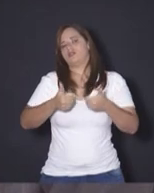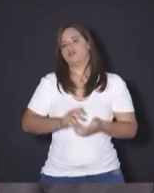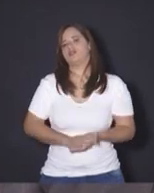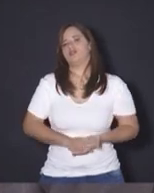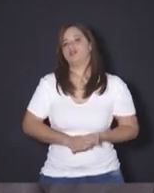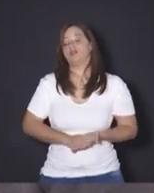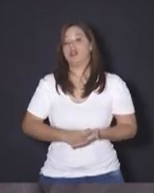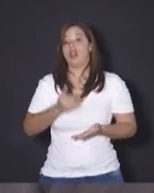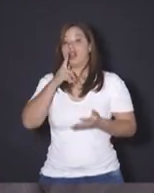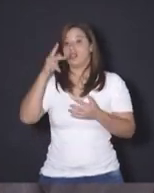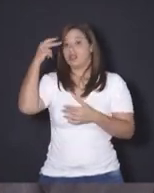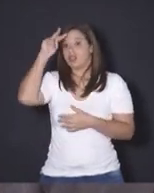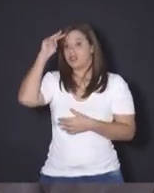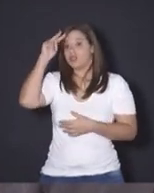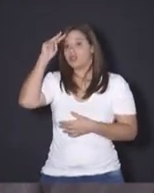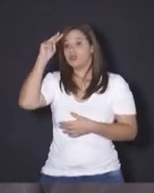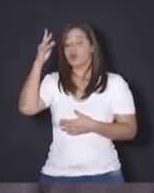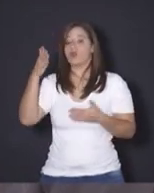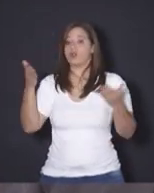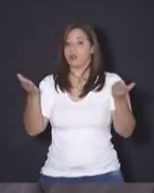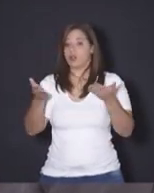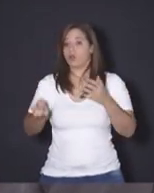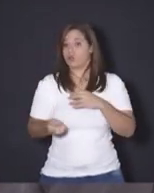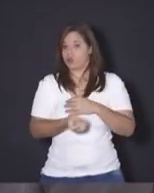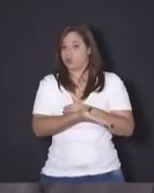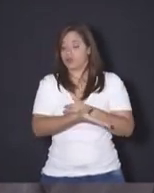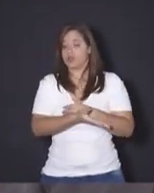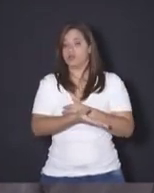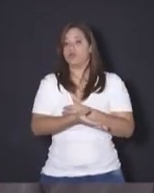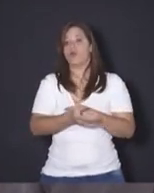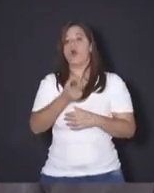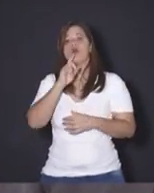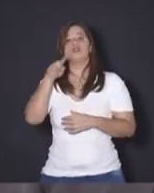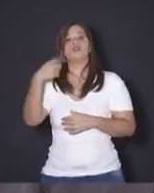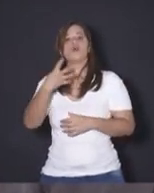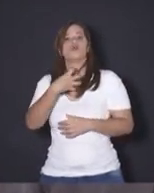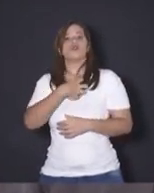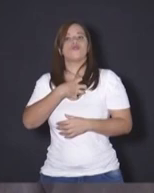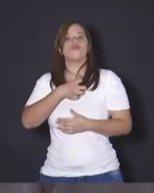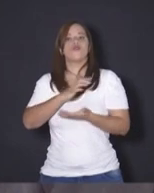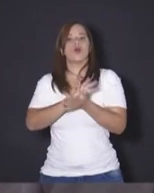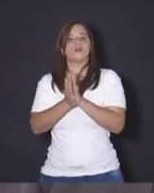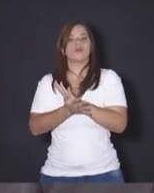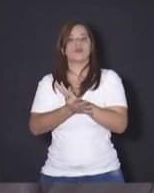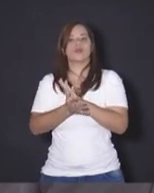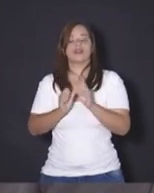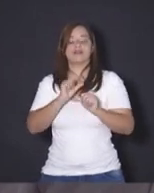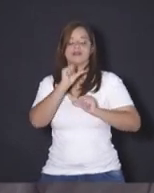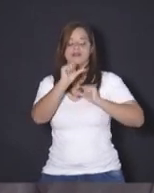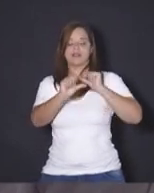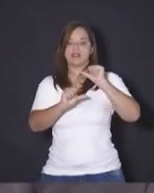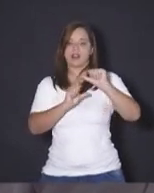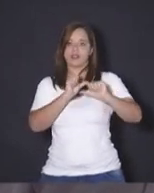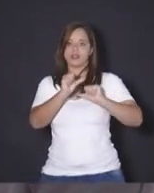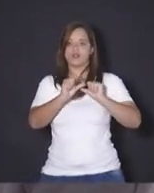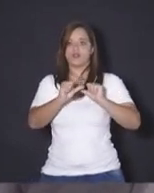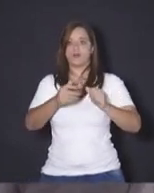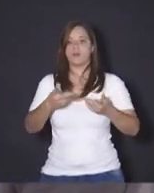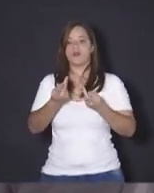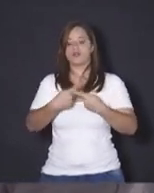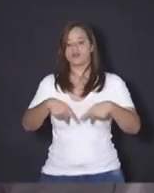na história mais recente é uma outra forma de racismo transformaram os judeus